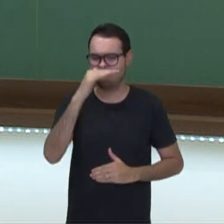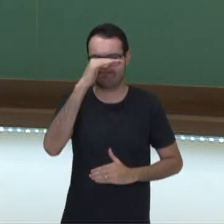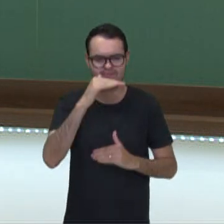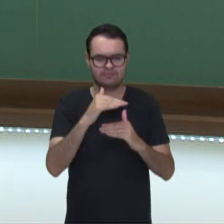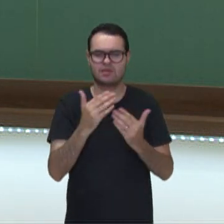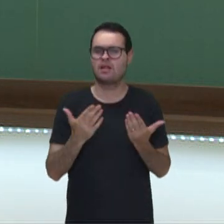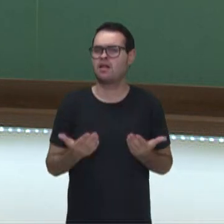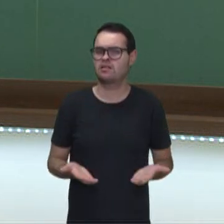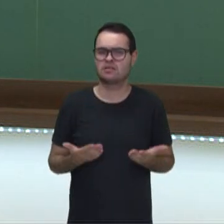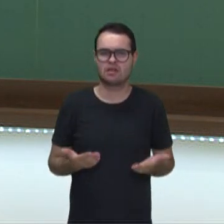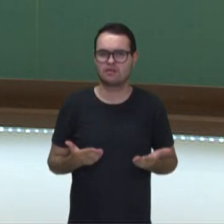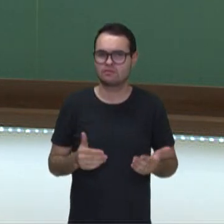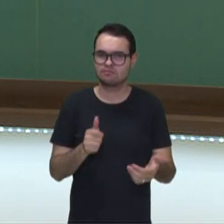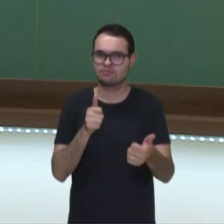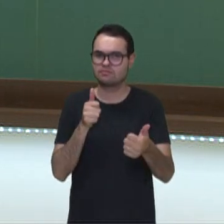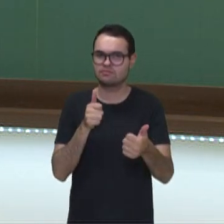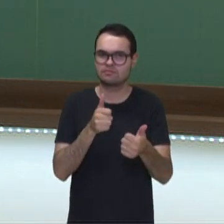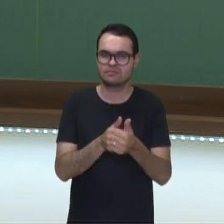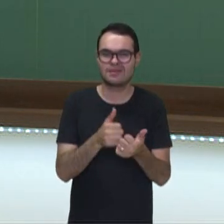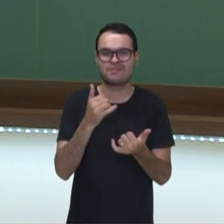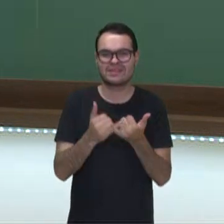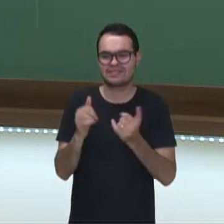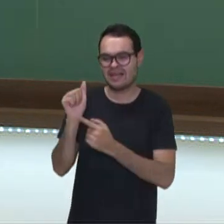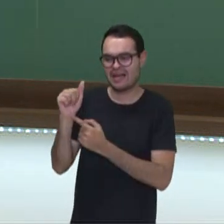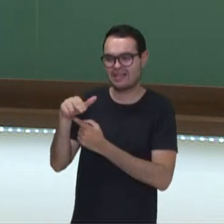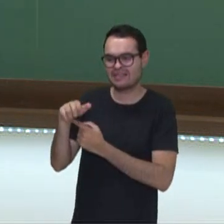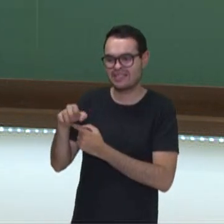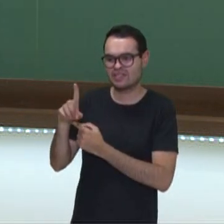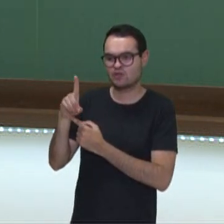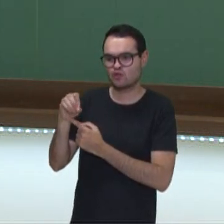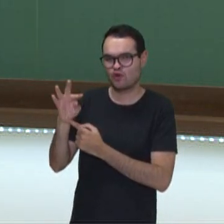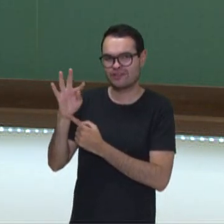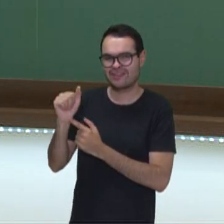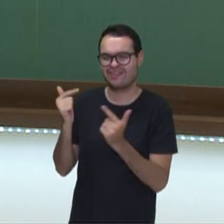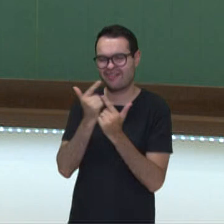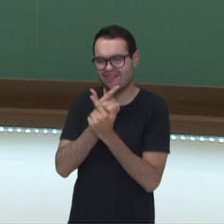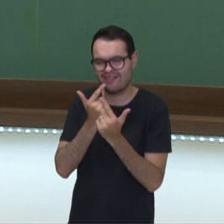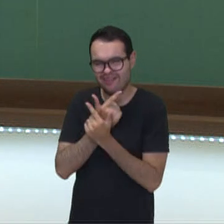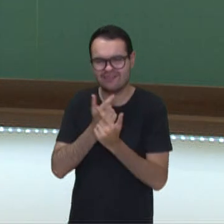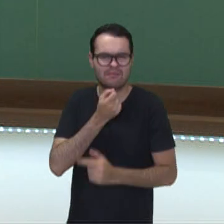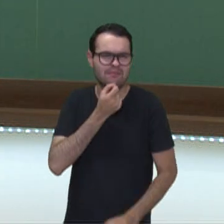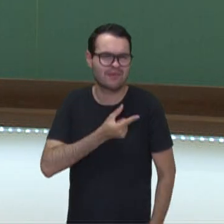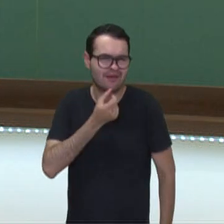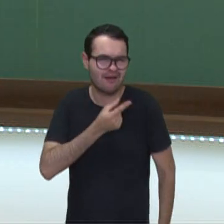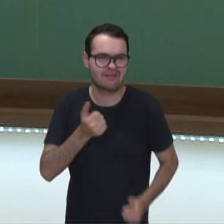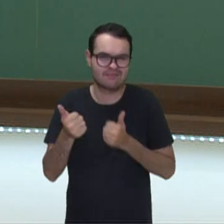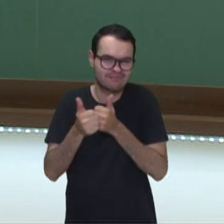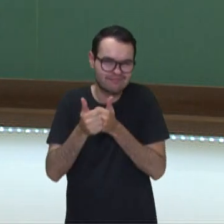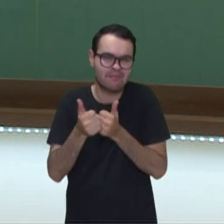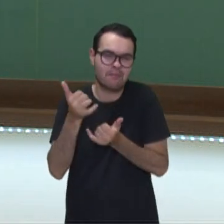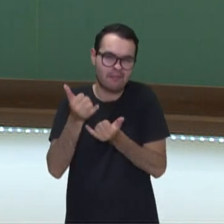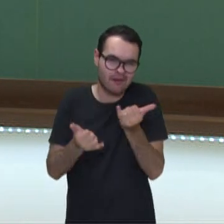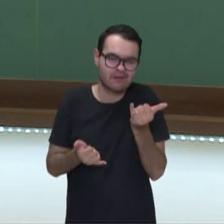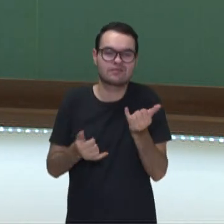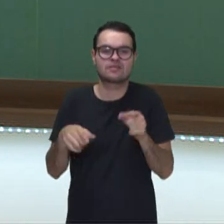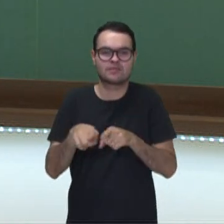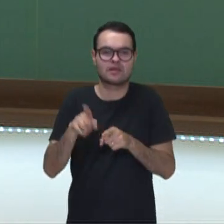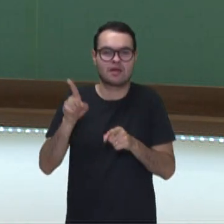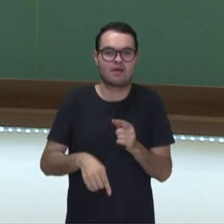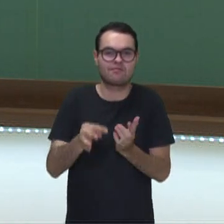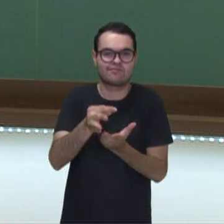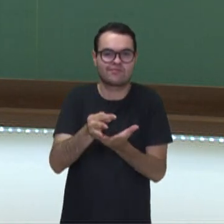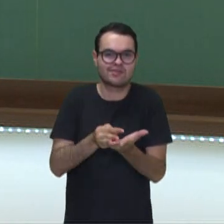é leve, muito próximo da anedota, do gracejo ou da piada mesmo, né? De fato, é um